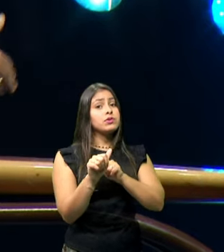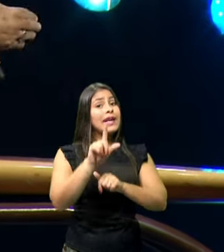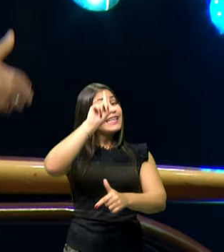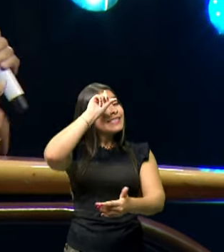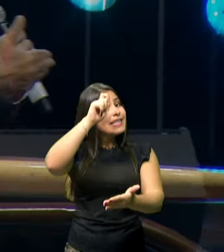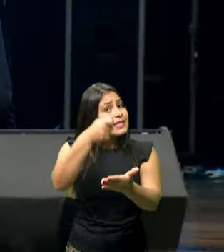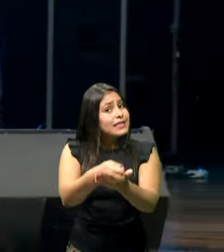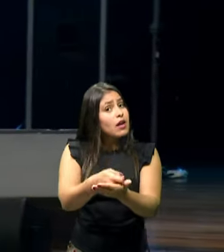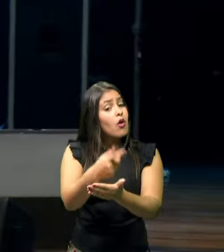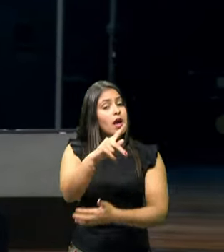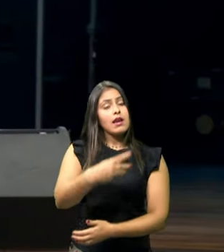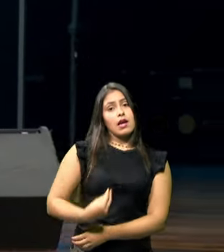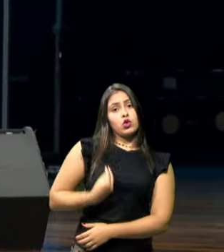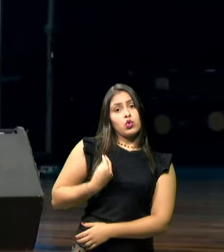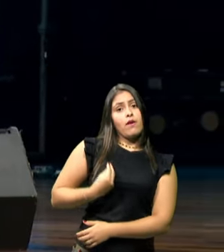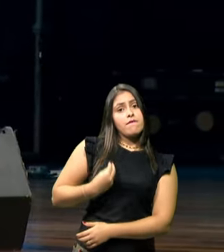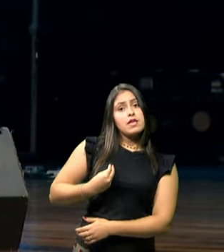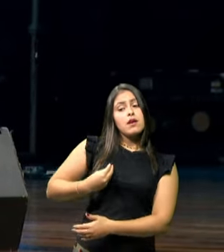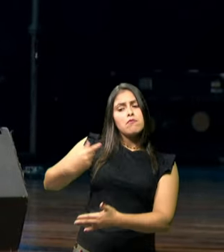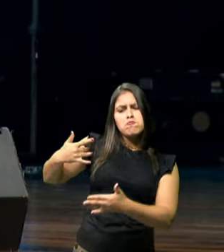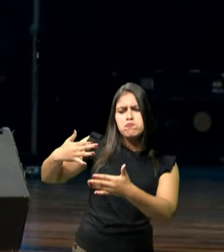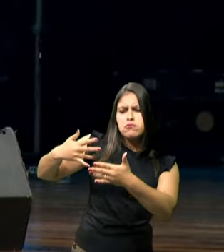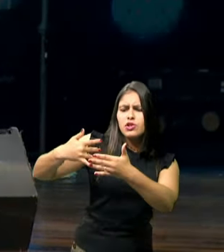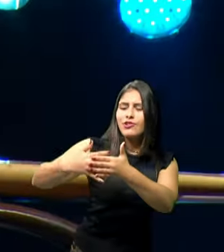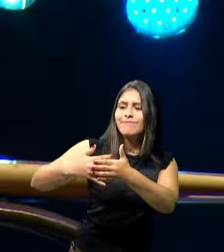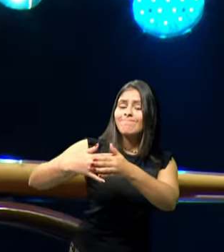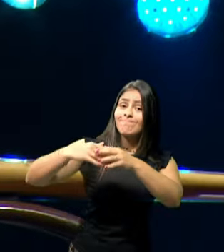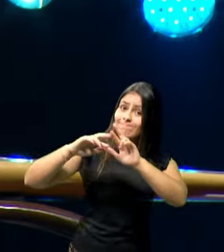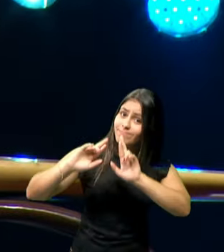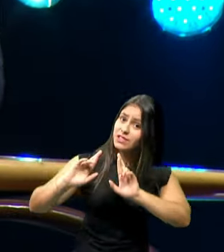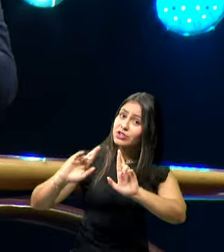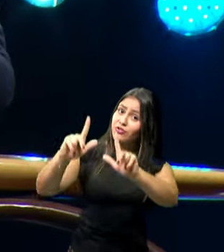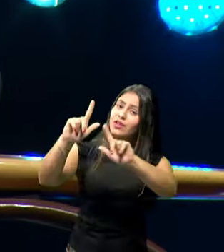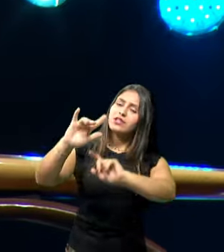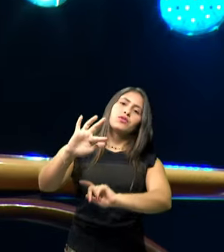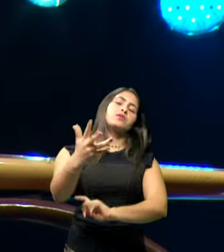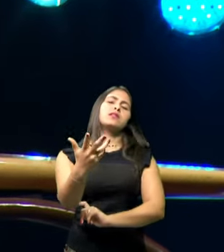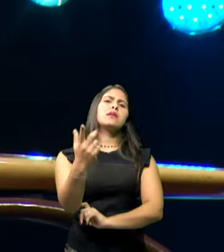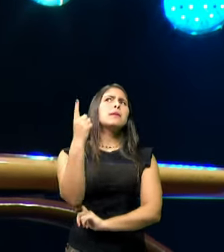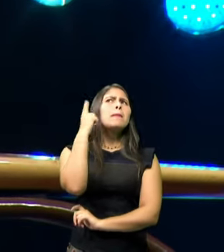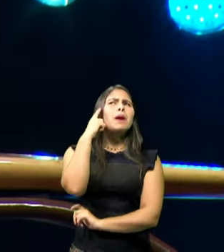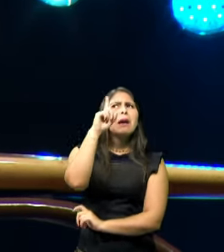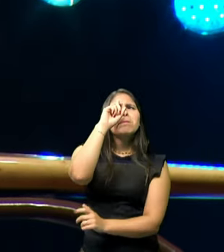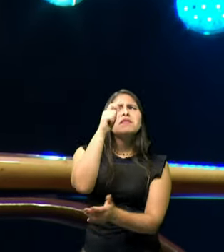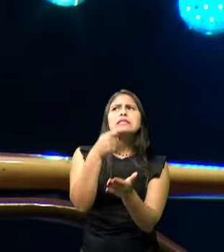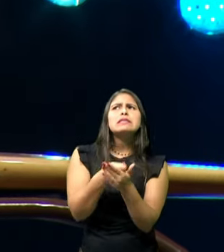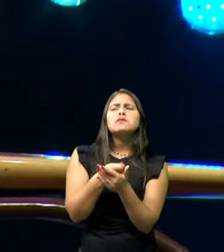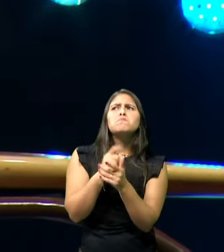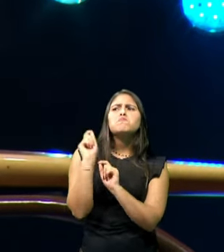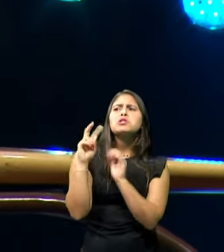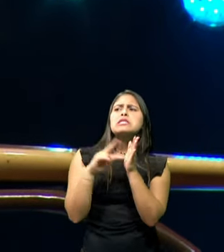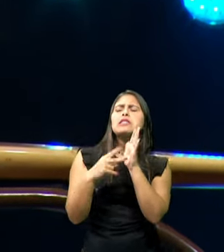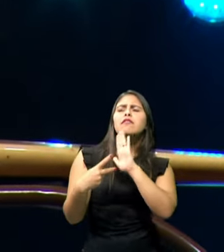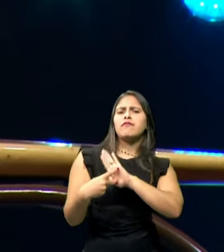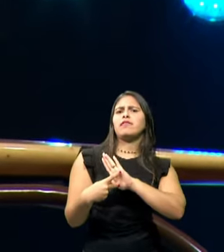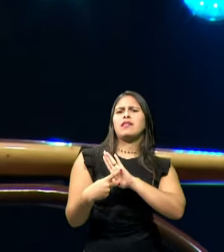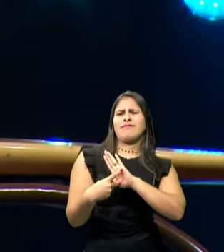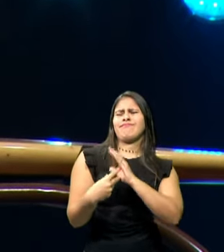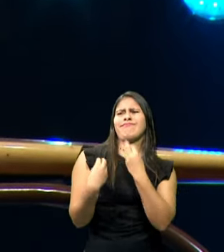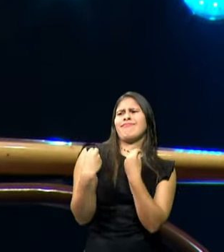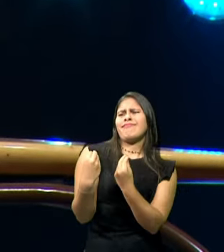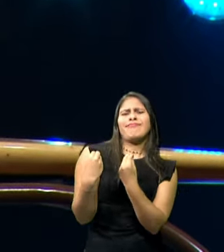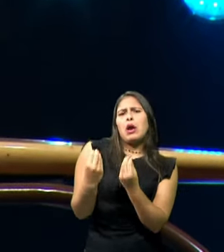Decisões que interferem na sua história. Porque a gente pensa que tomar decisão é o quê? Como é que é